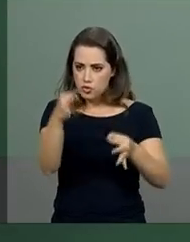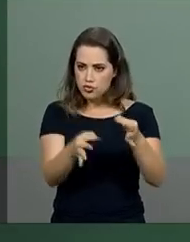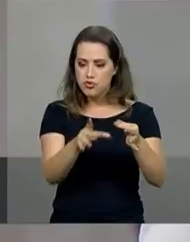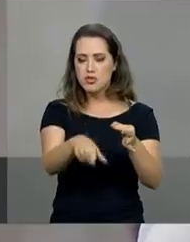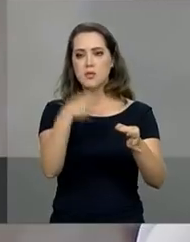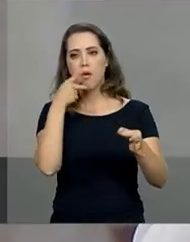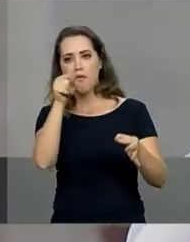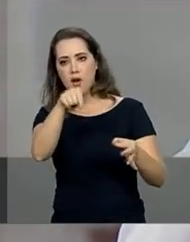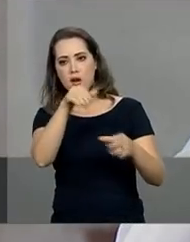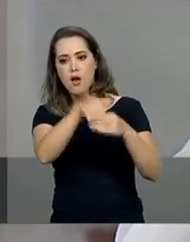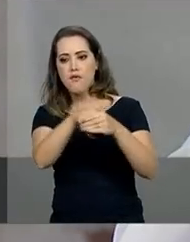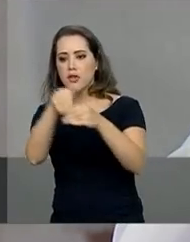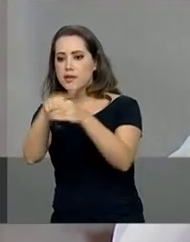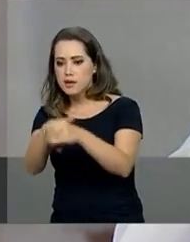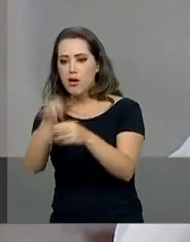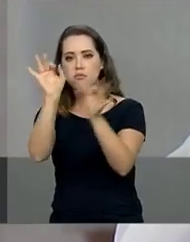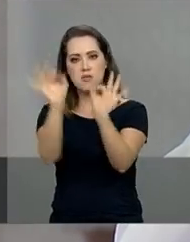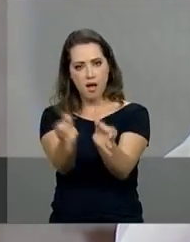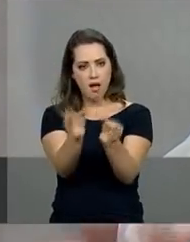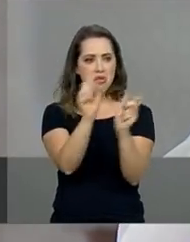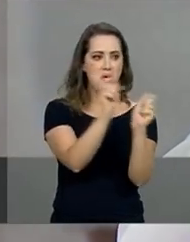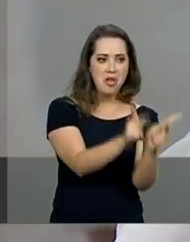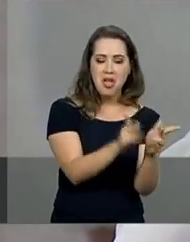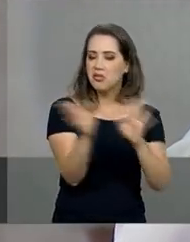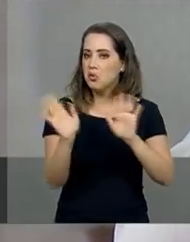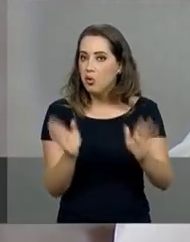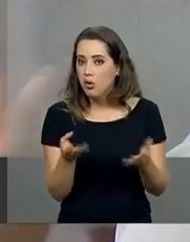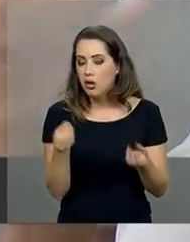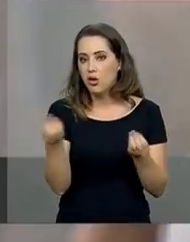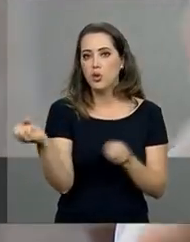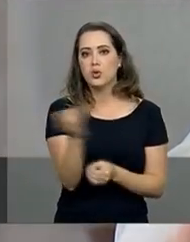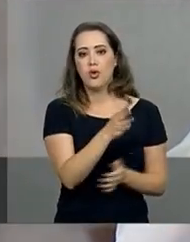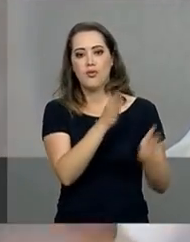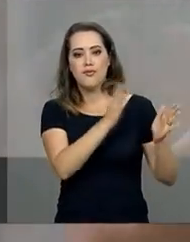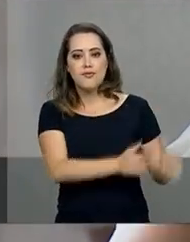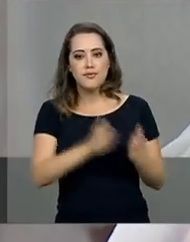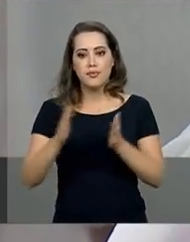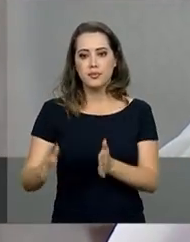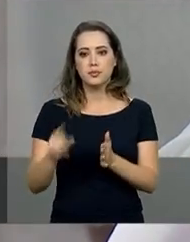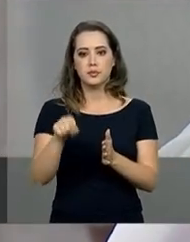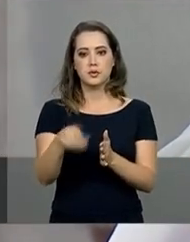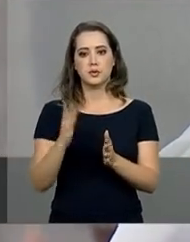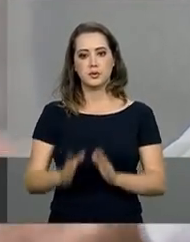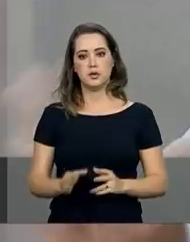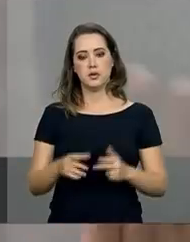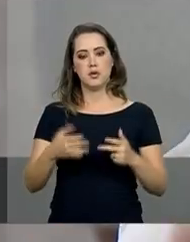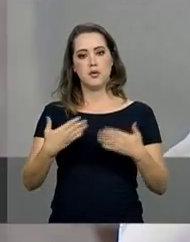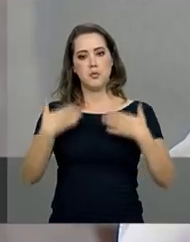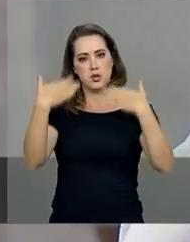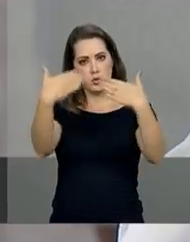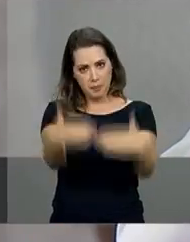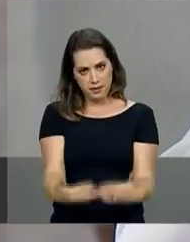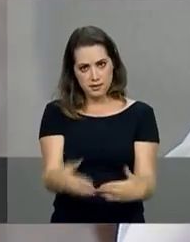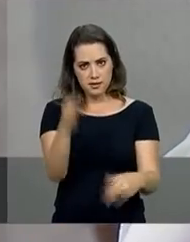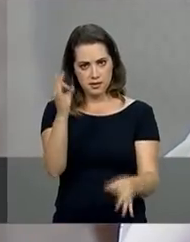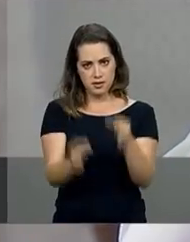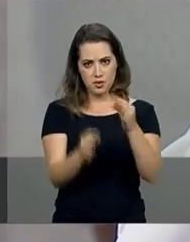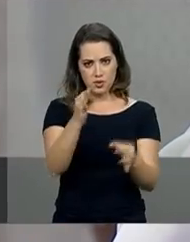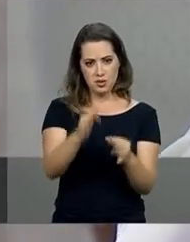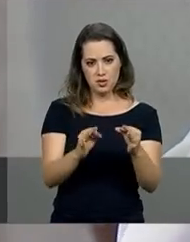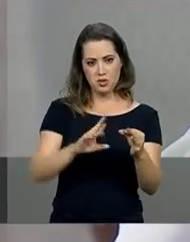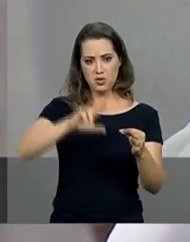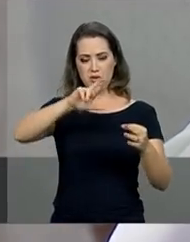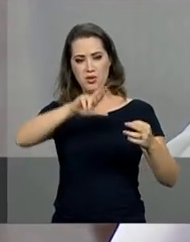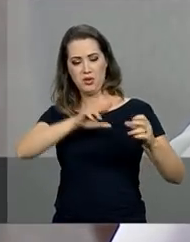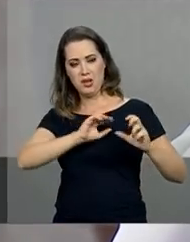evitar diferenças políticas e mais uma vez um novo ciclo de protagonismo do judiciário isso não gera um desequilíbrio entre os poderes